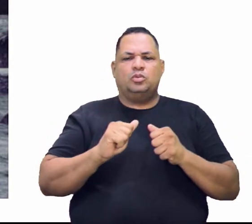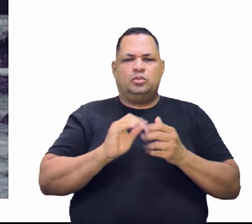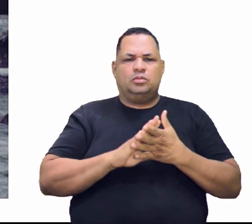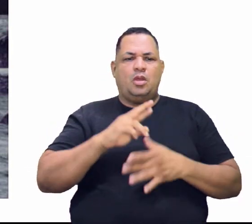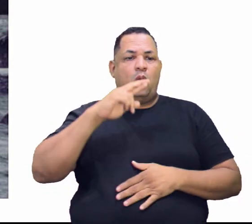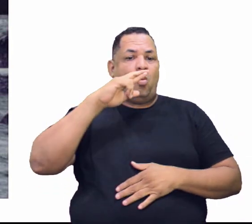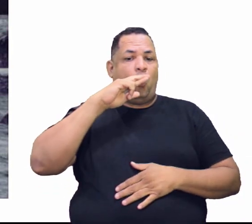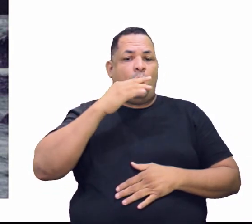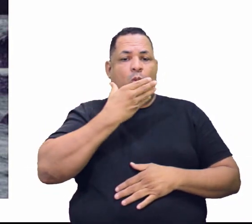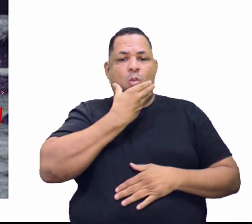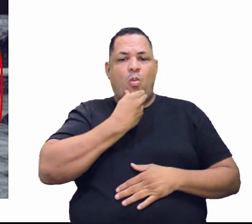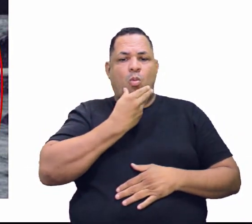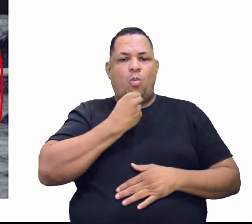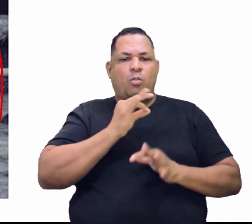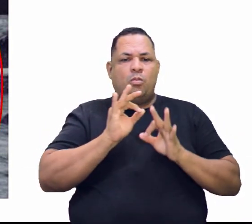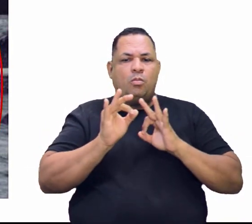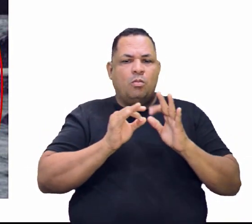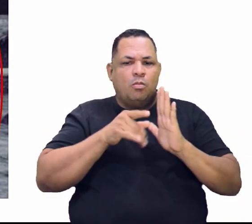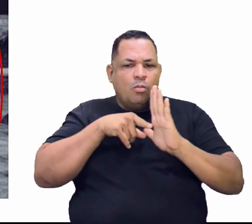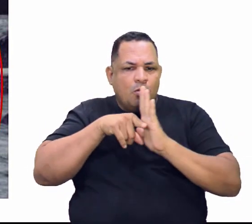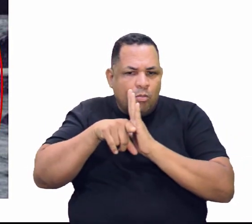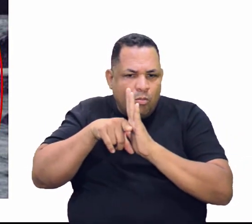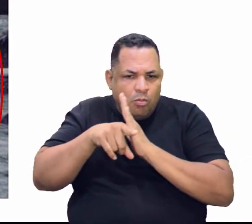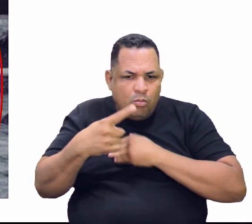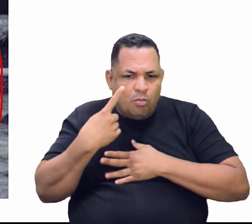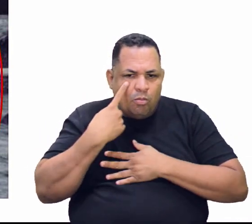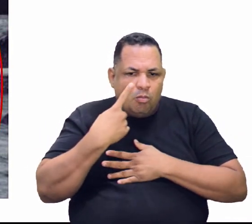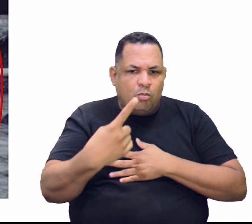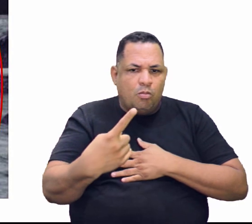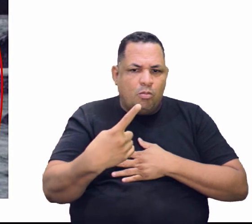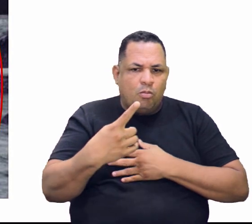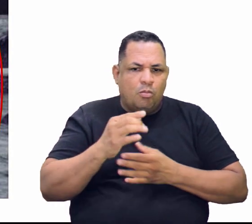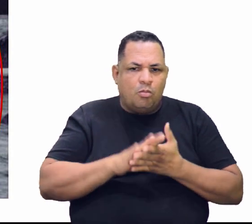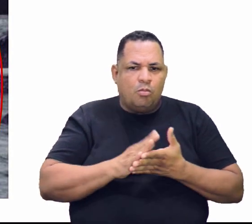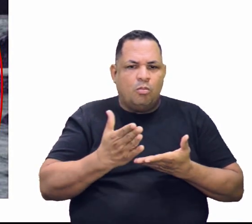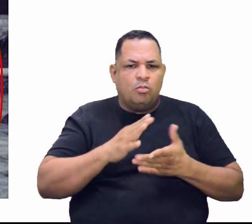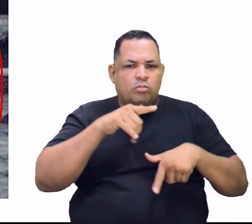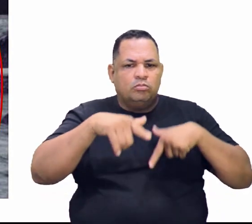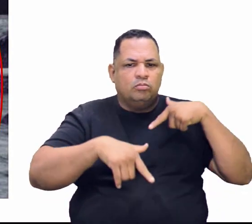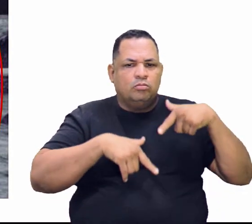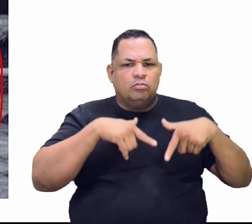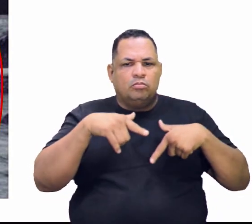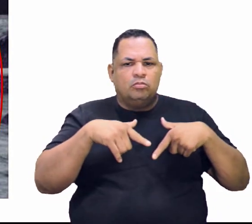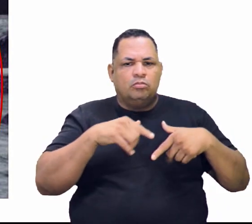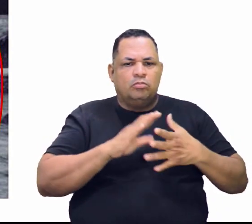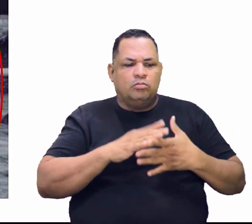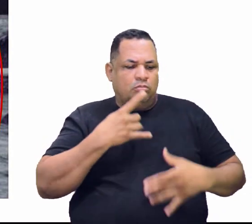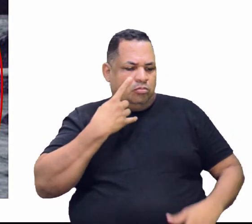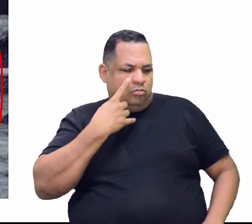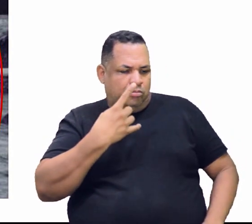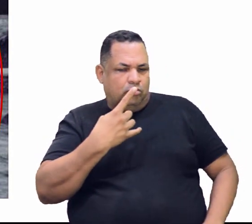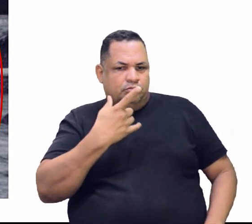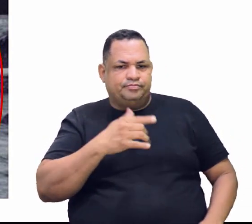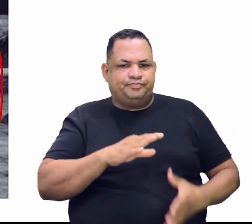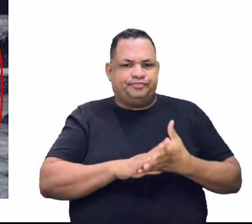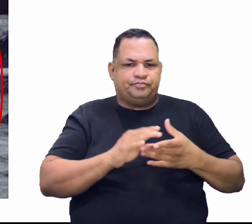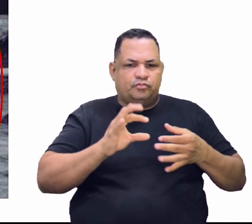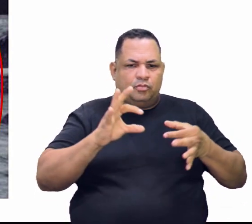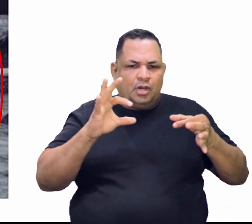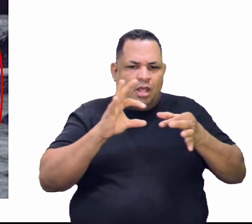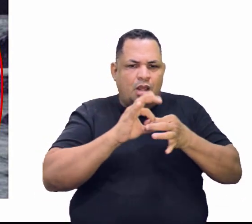Rondon aqui inspecionando os seus trabalhadores. Aqueles, então, emendando